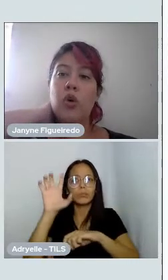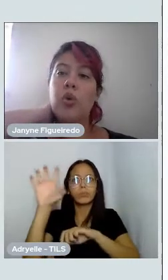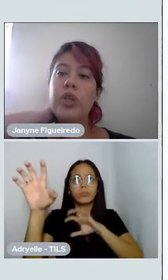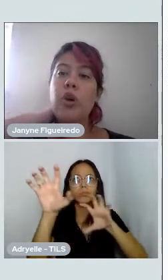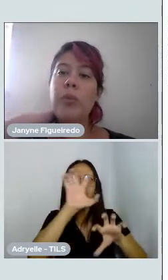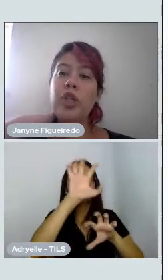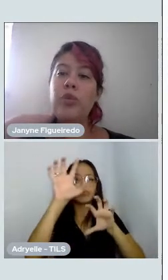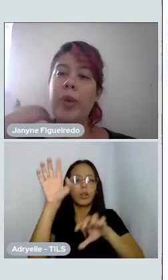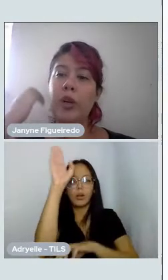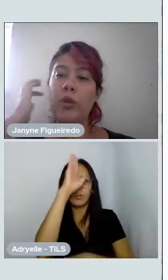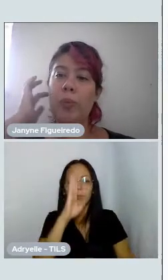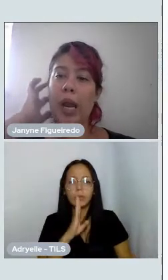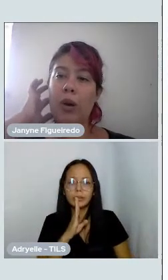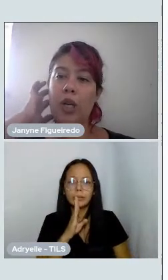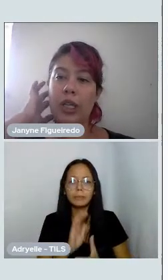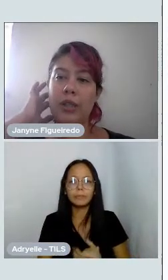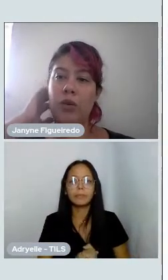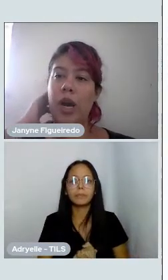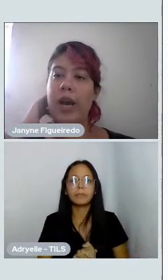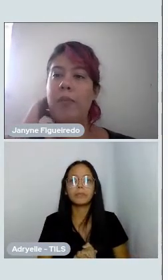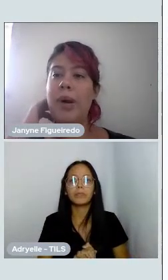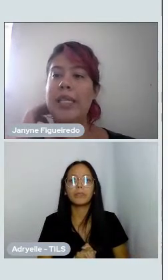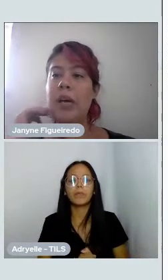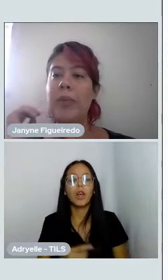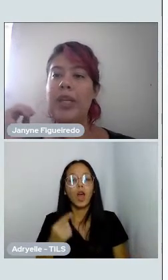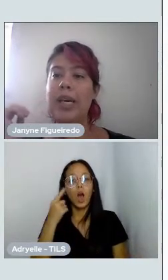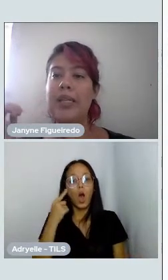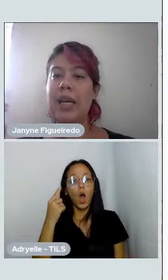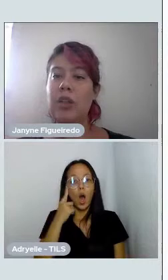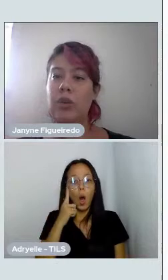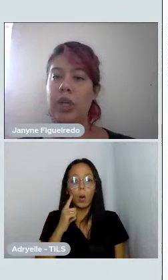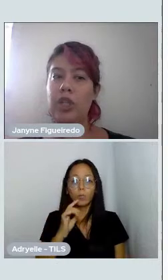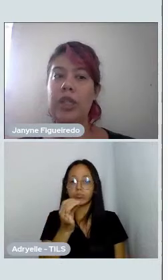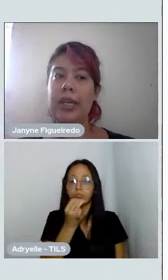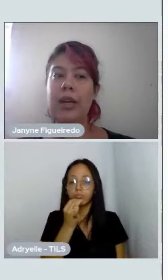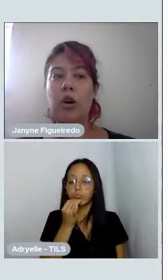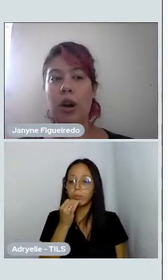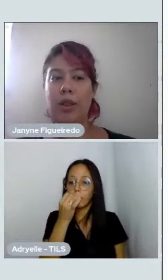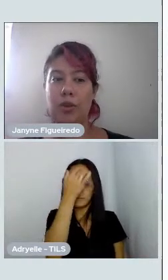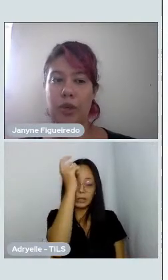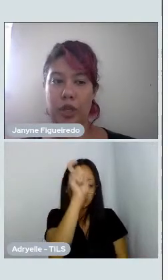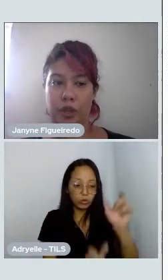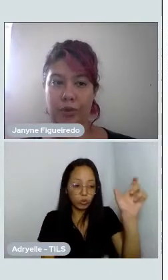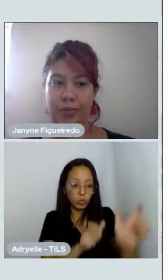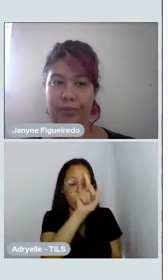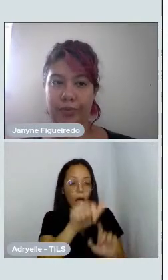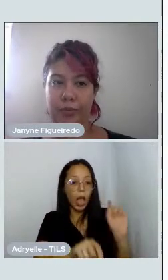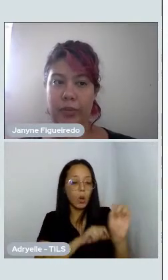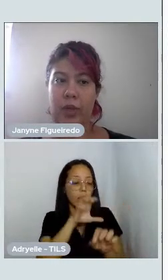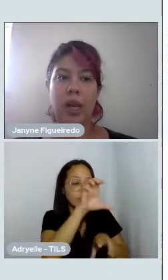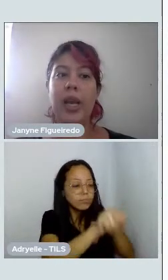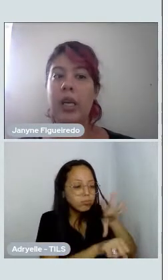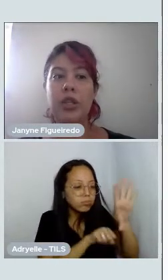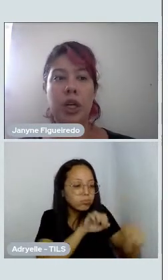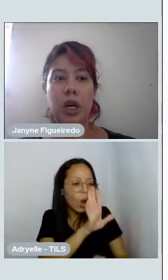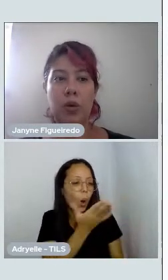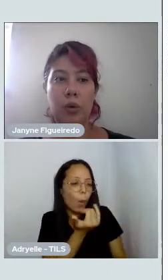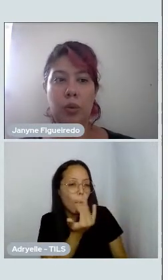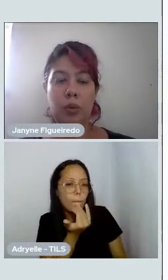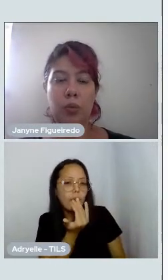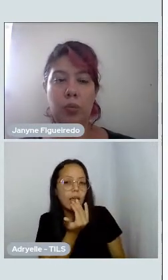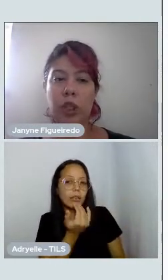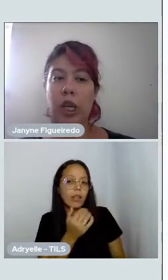Contexto. Os homens do período paleolítico eram basicamente caçadores e coletores.